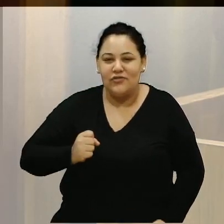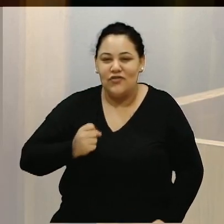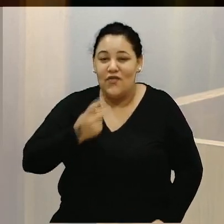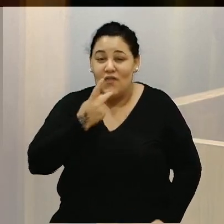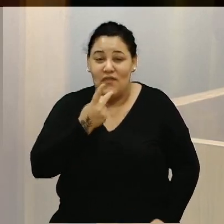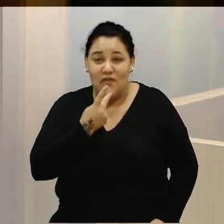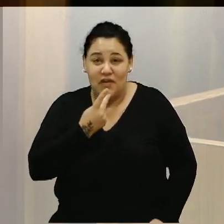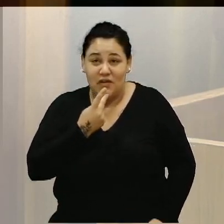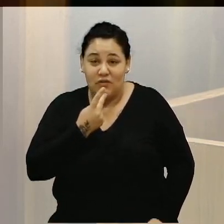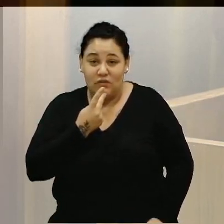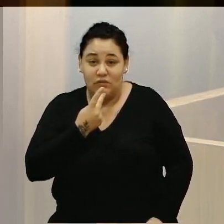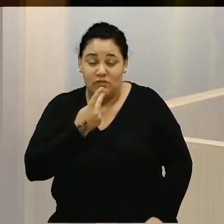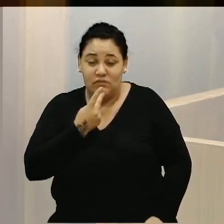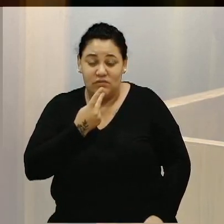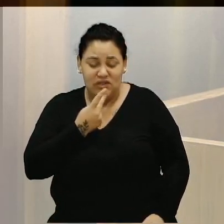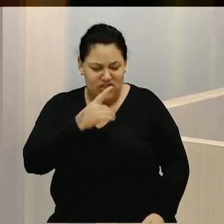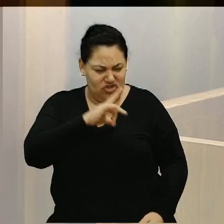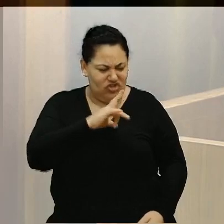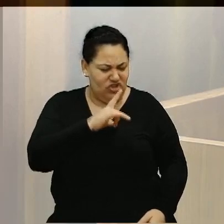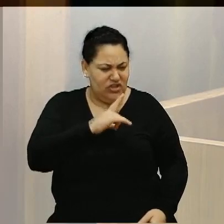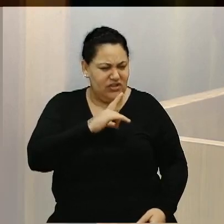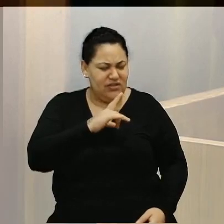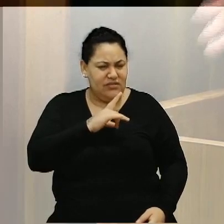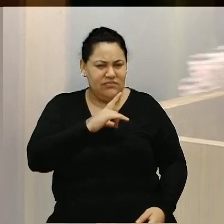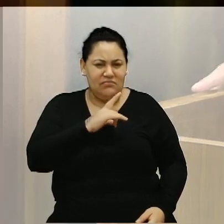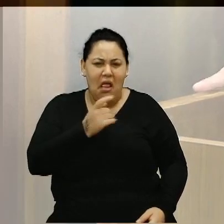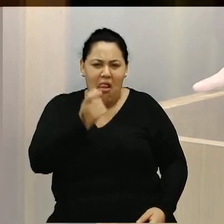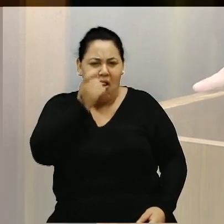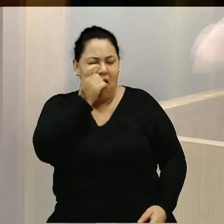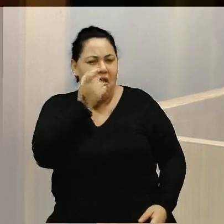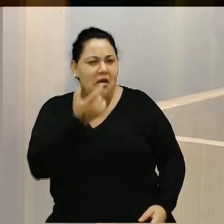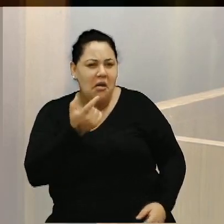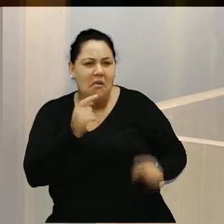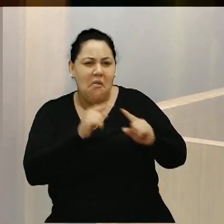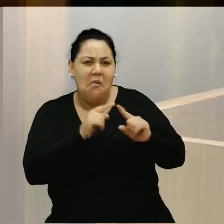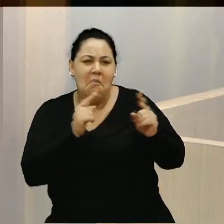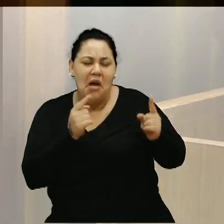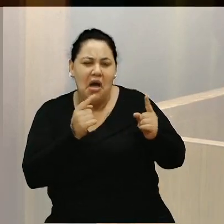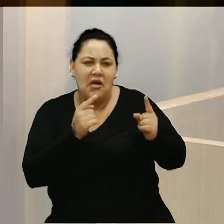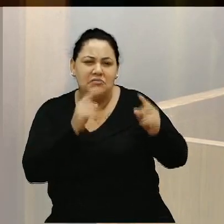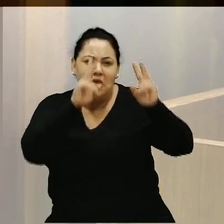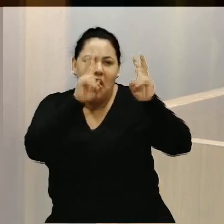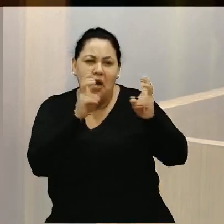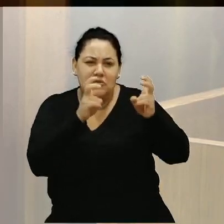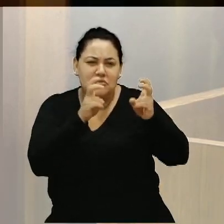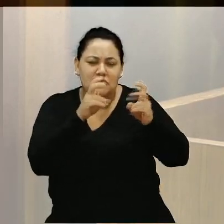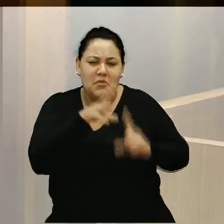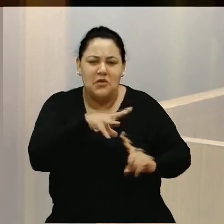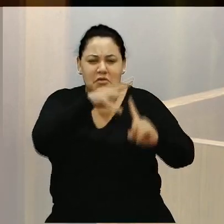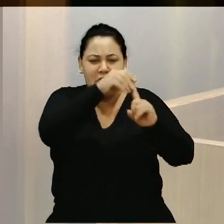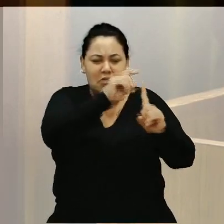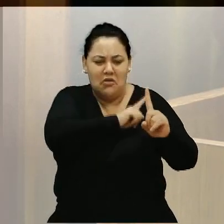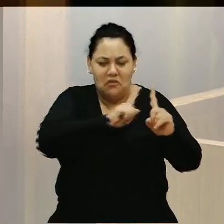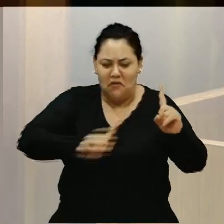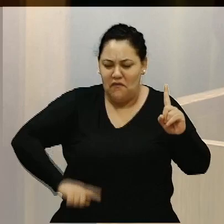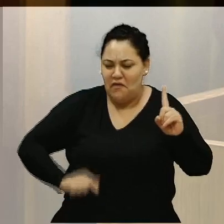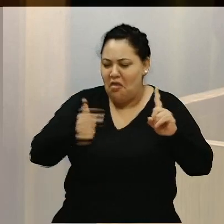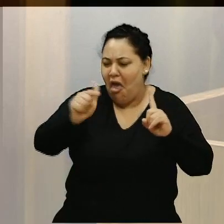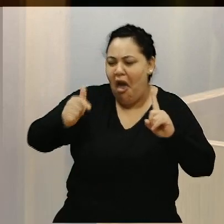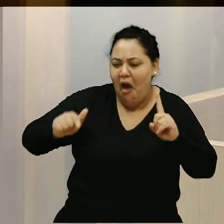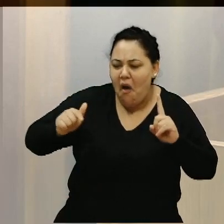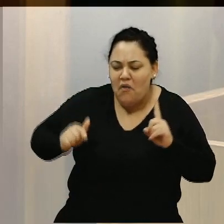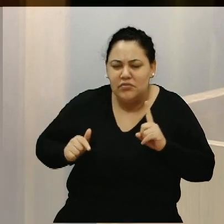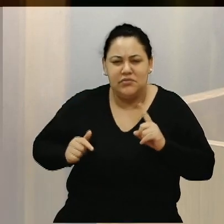sido alertado, mas que as pautas do governo eram outras. A pauta de um governo